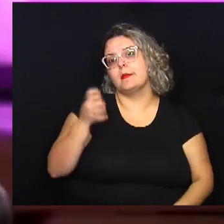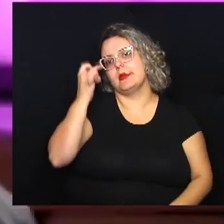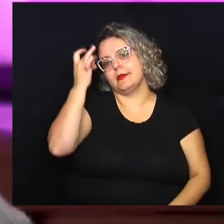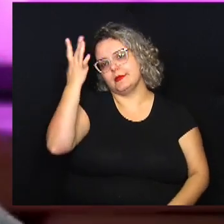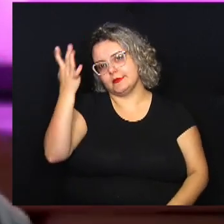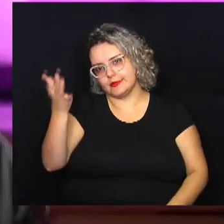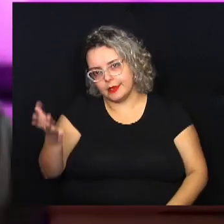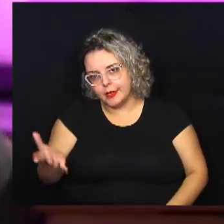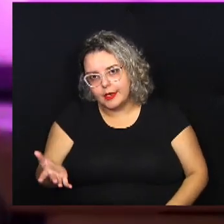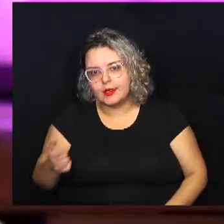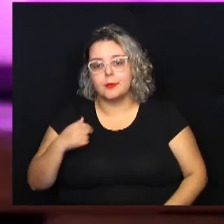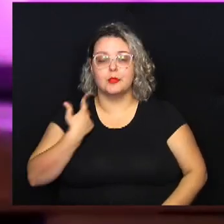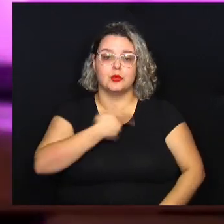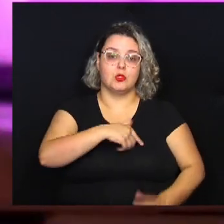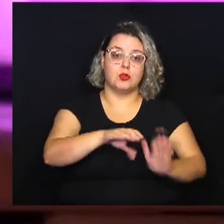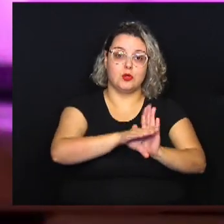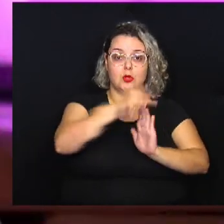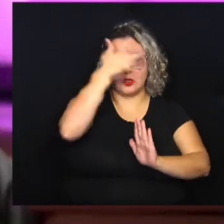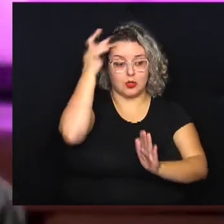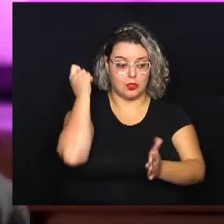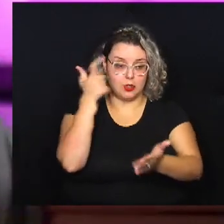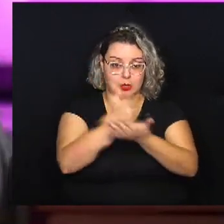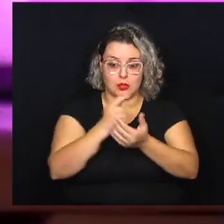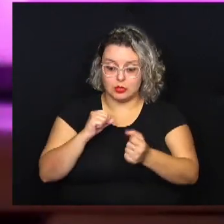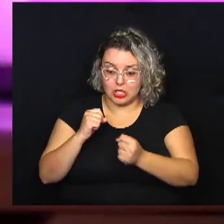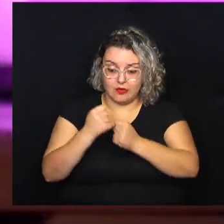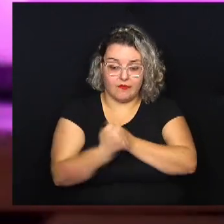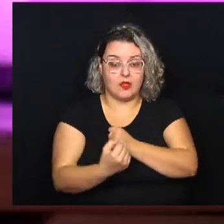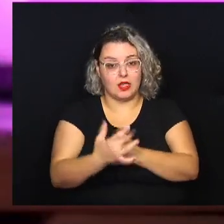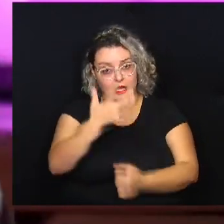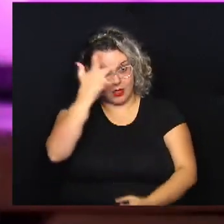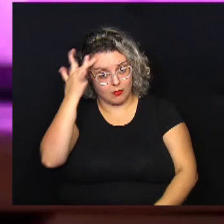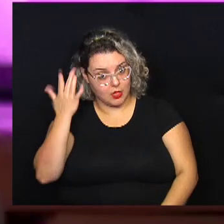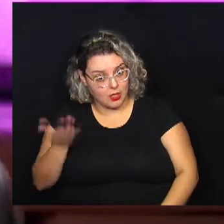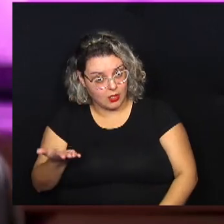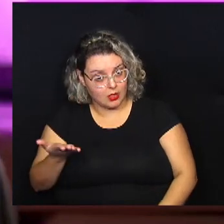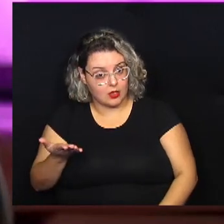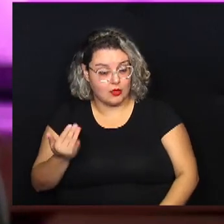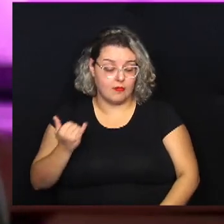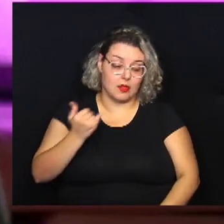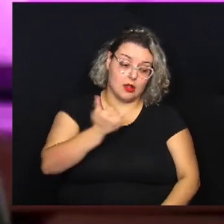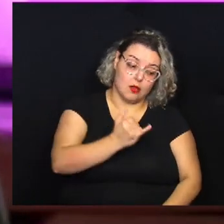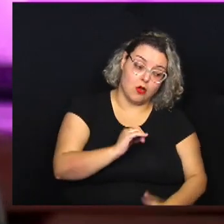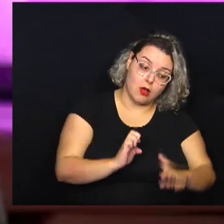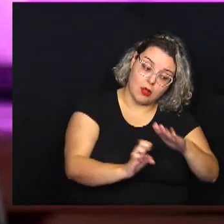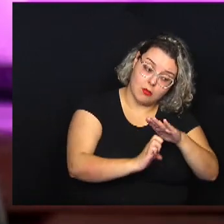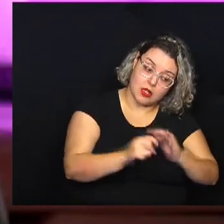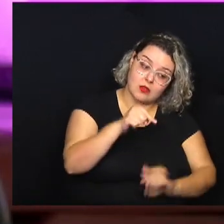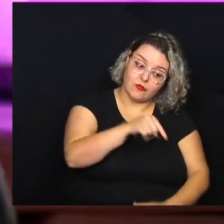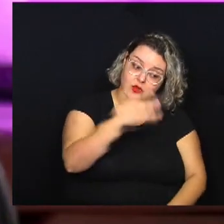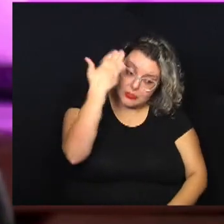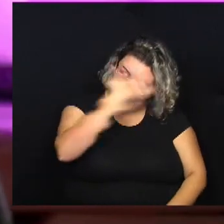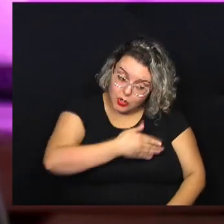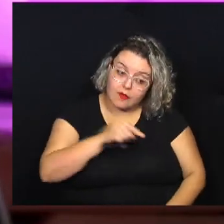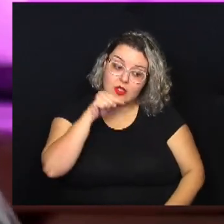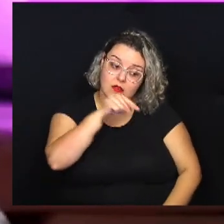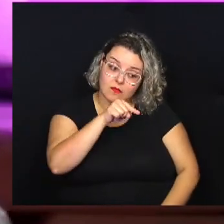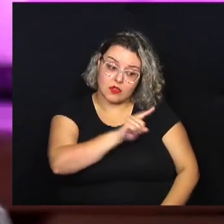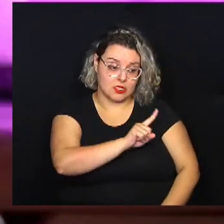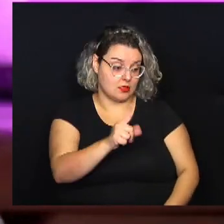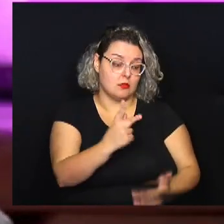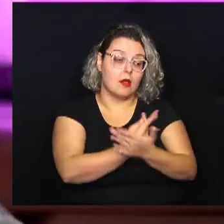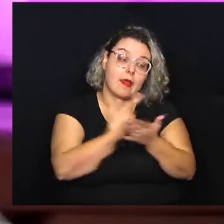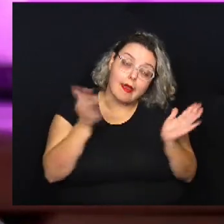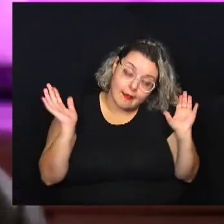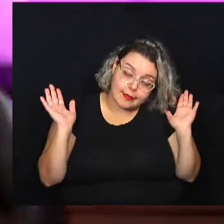fácil para o nosso Código de Defesa do Consumidor, muitas vezes dizer, olha, companhia aérea, você tem que provar que você não está errado,